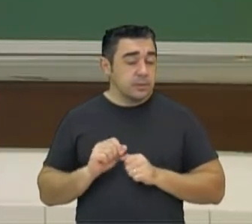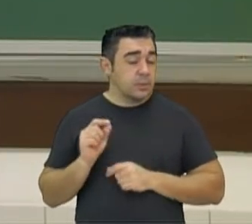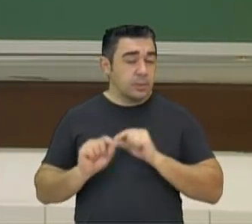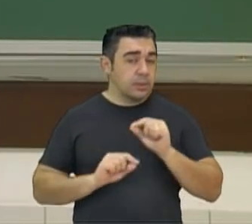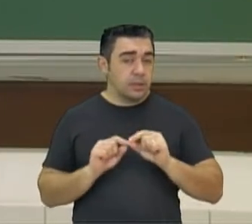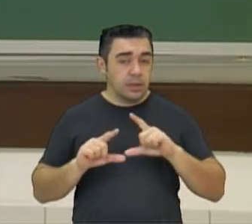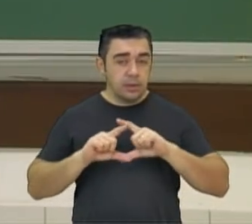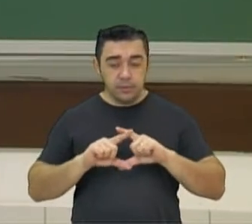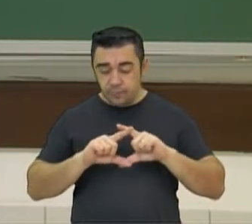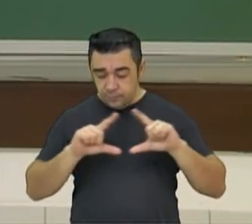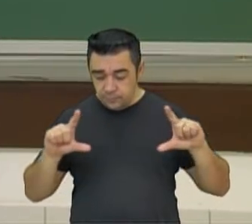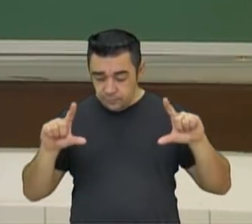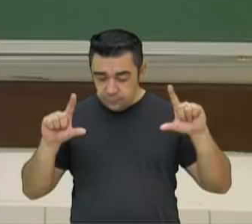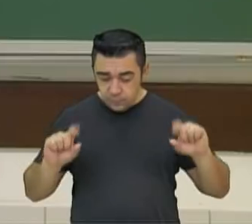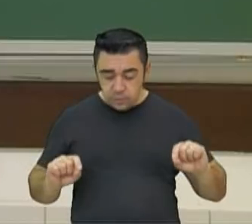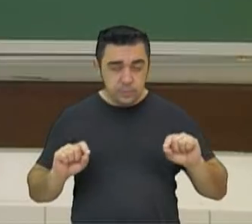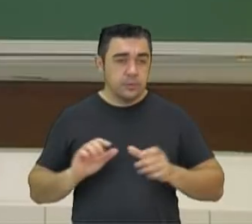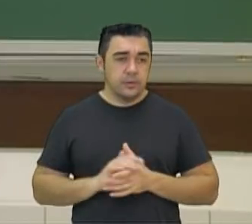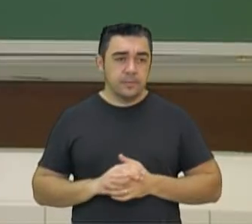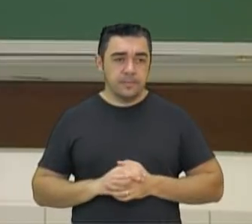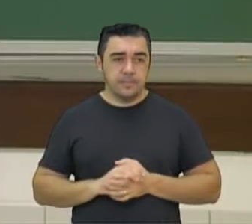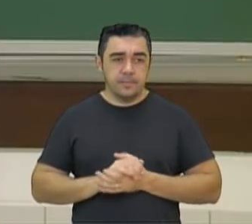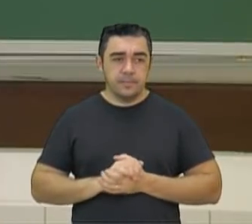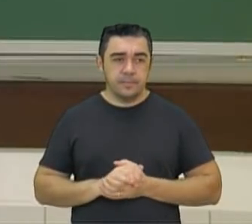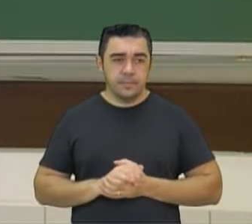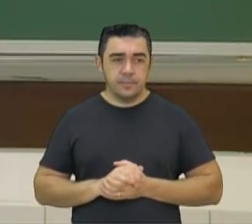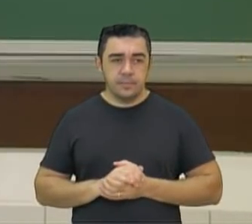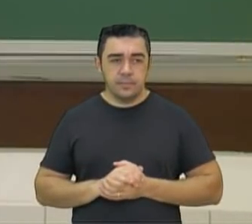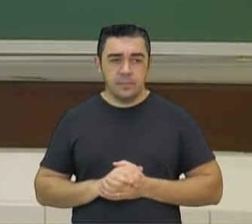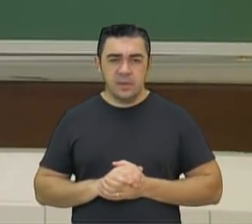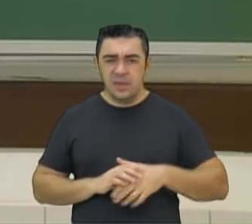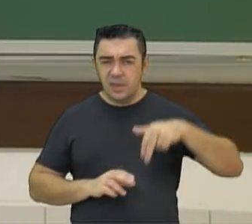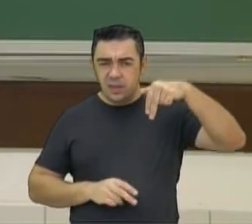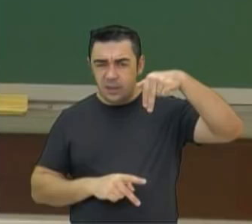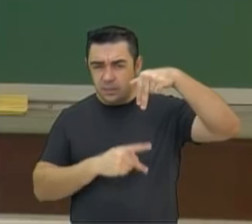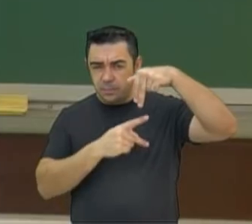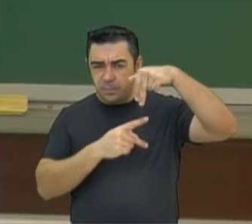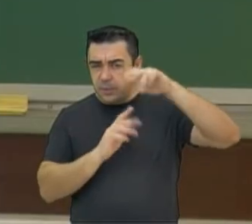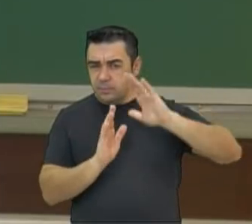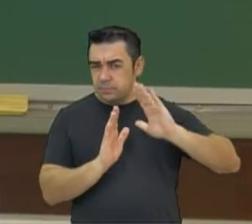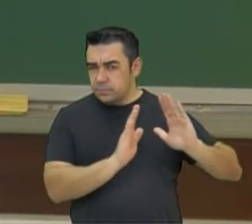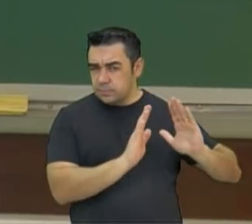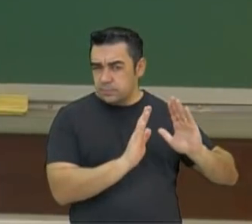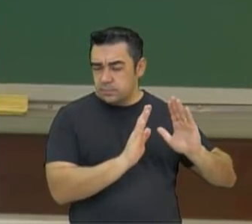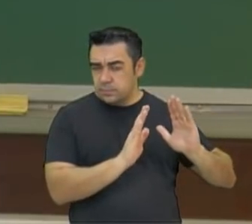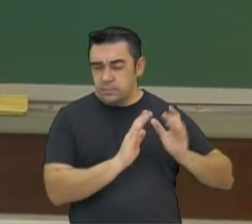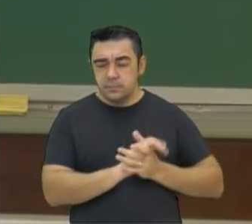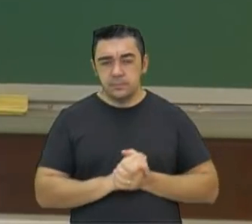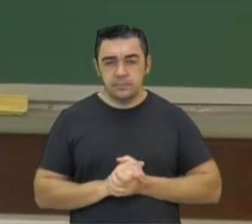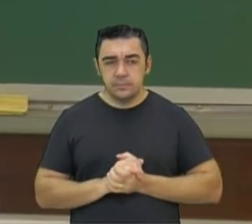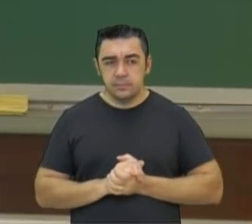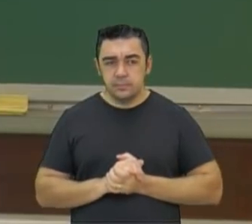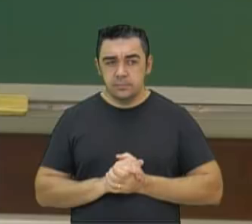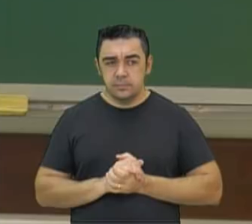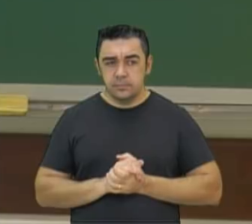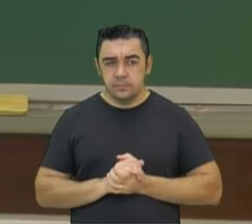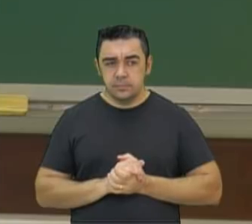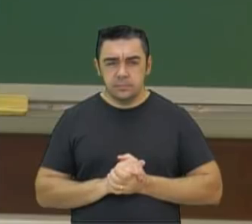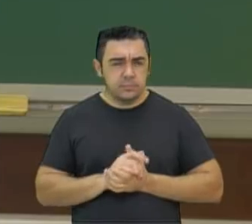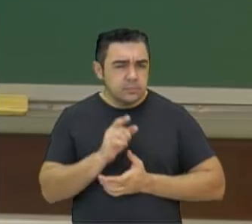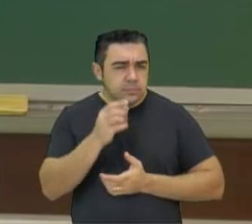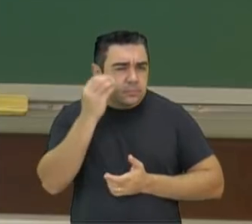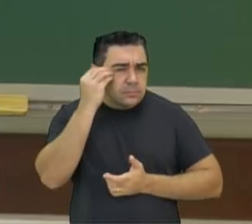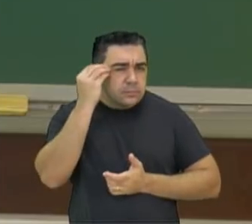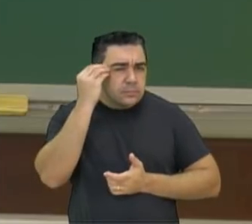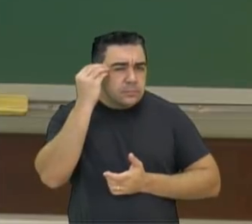utilizamos essa formulazinha aqui. Esqueçam isso daqui, ó. Essa fórmula não te